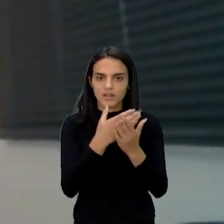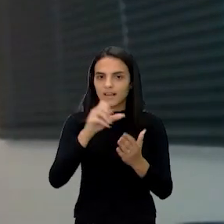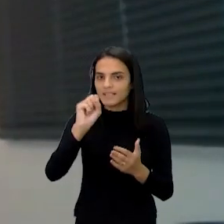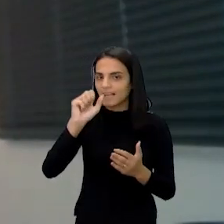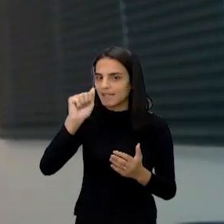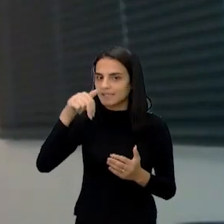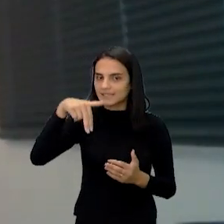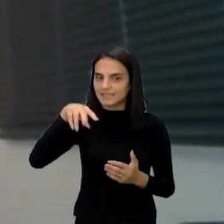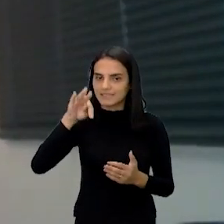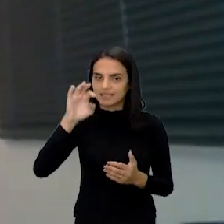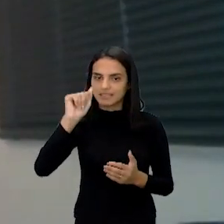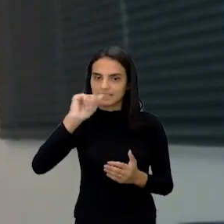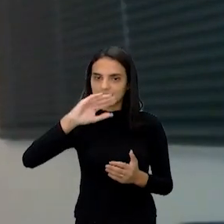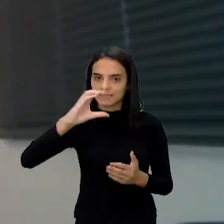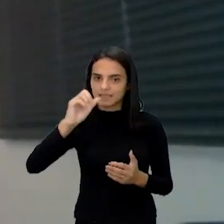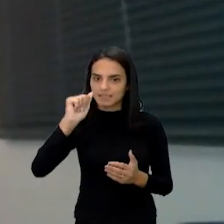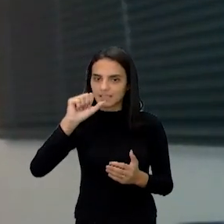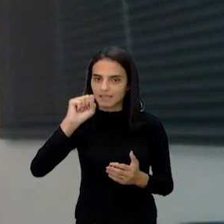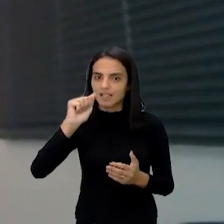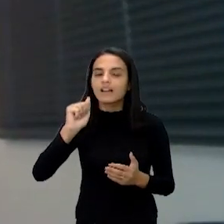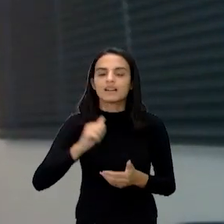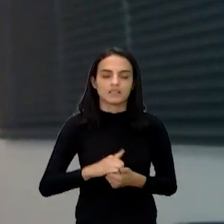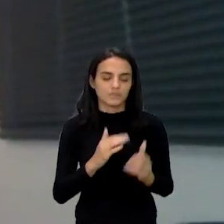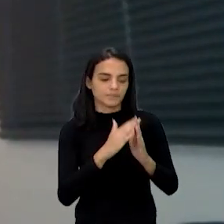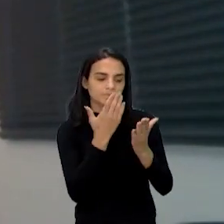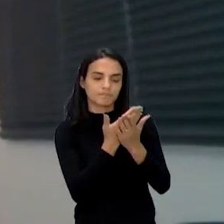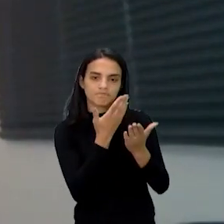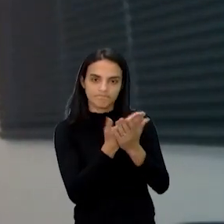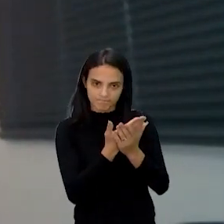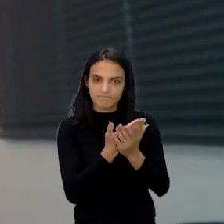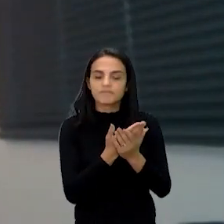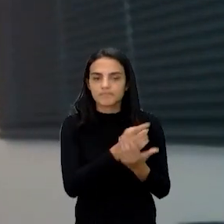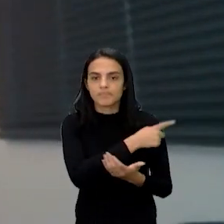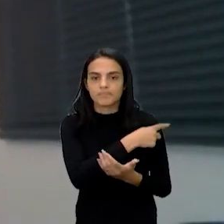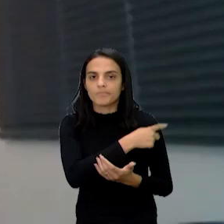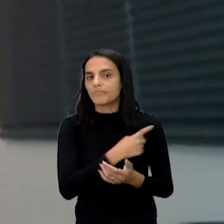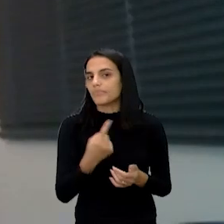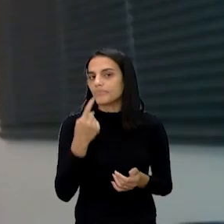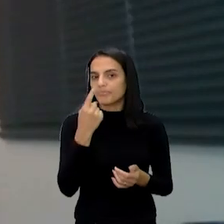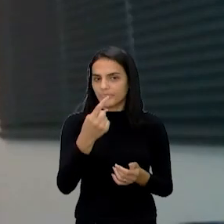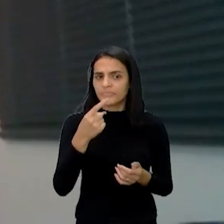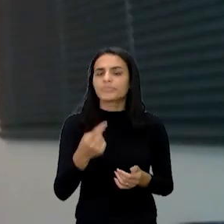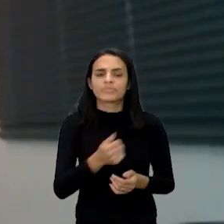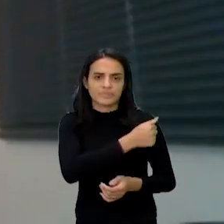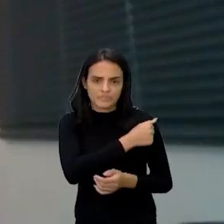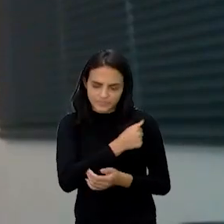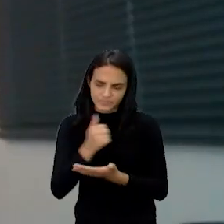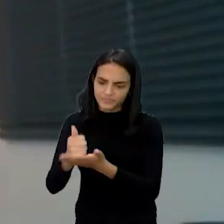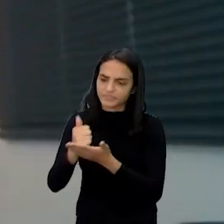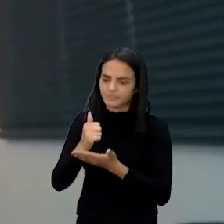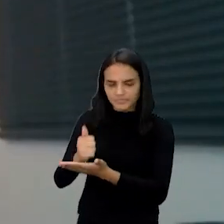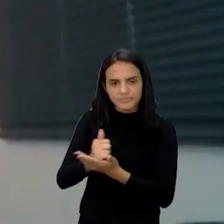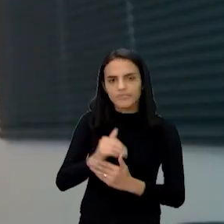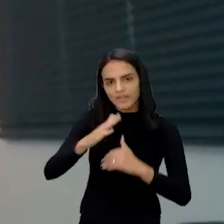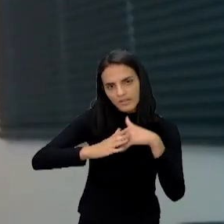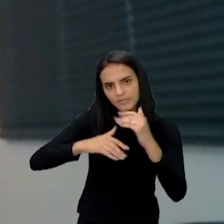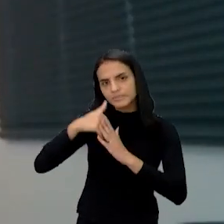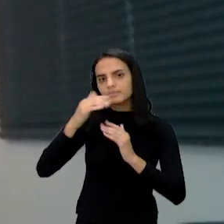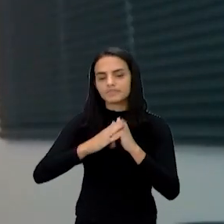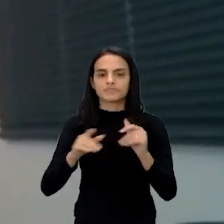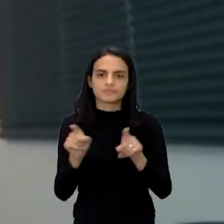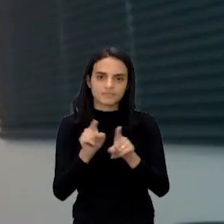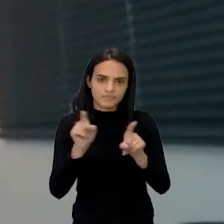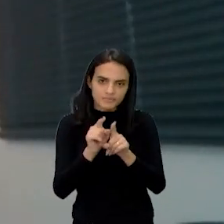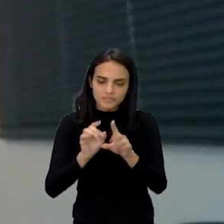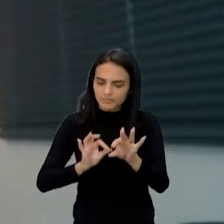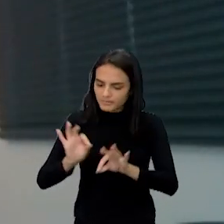Casa. Era uma escola de ensino fundamental 1, e esse estudante recebeu algumas adequações ali, foram realizados